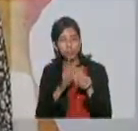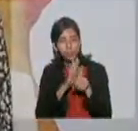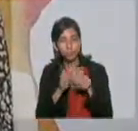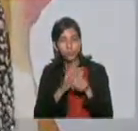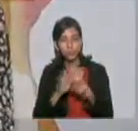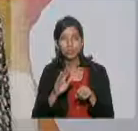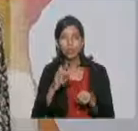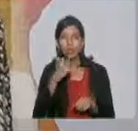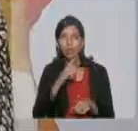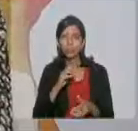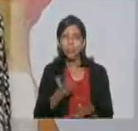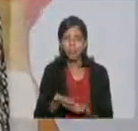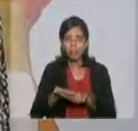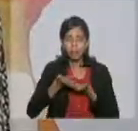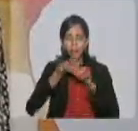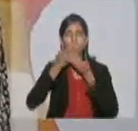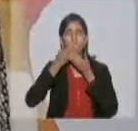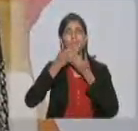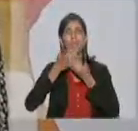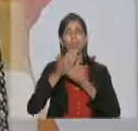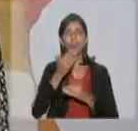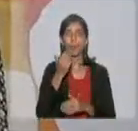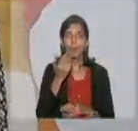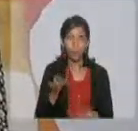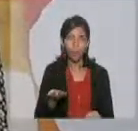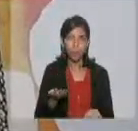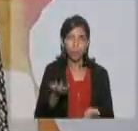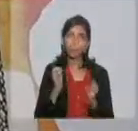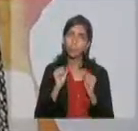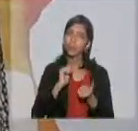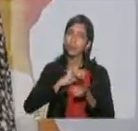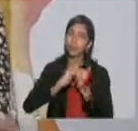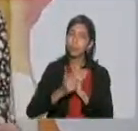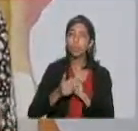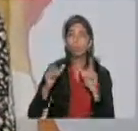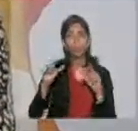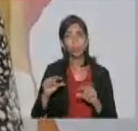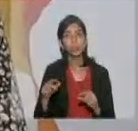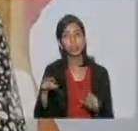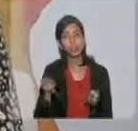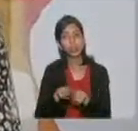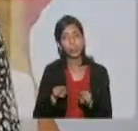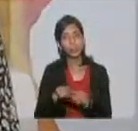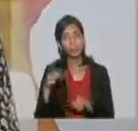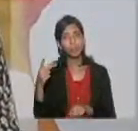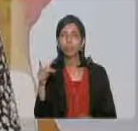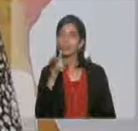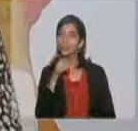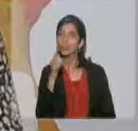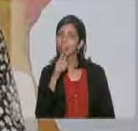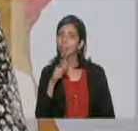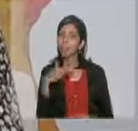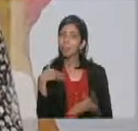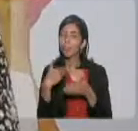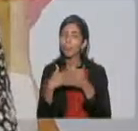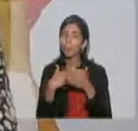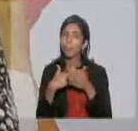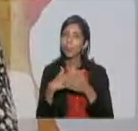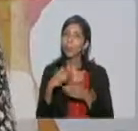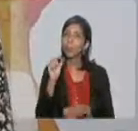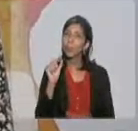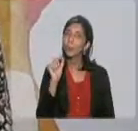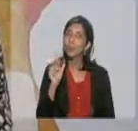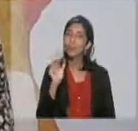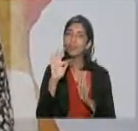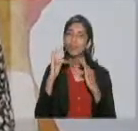consegue da palma da mão empurrar para dentro da boca. E aí a gente já pode adaptar menos aquele alimento e trazer ela um pouco mais para próximo do